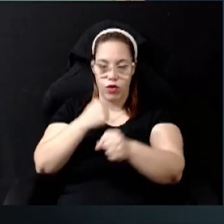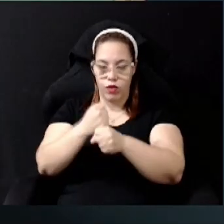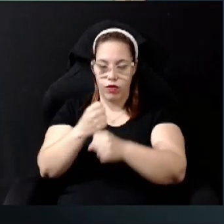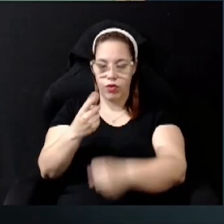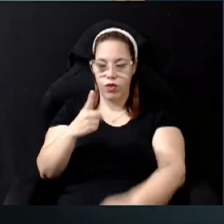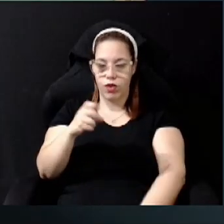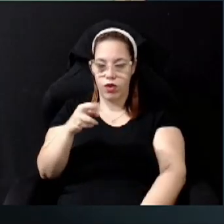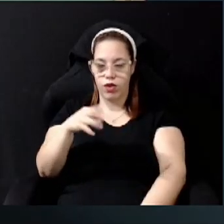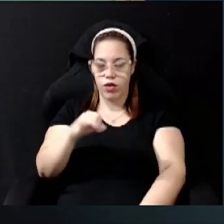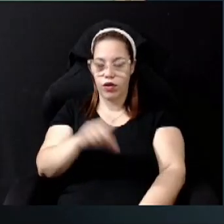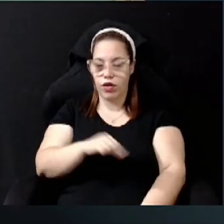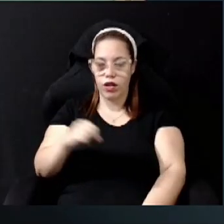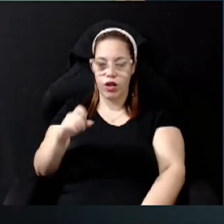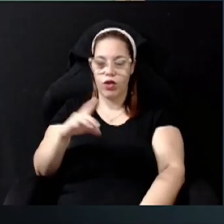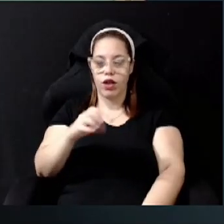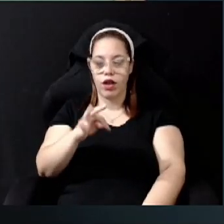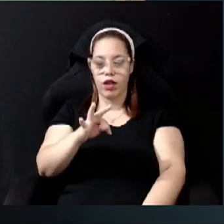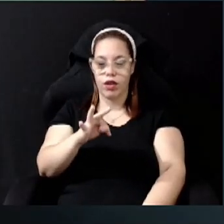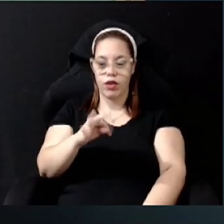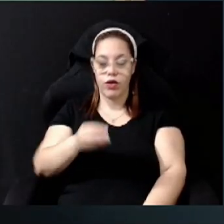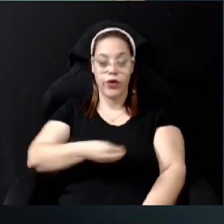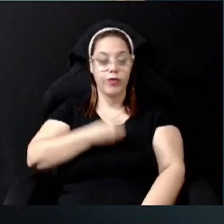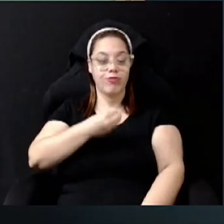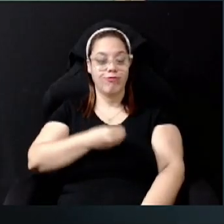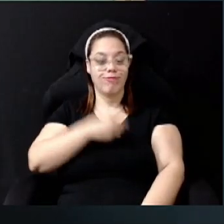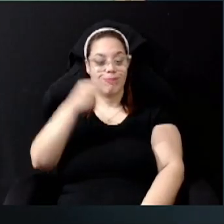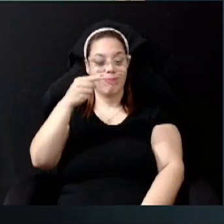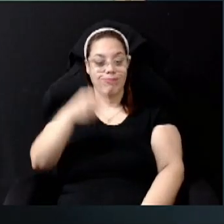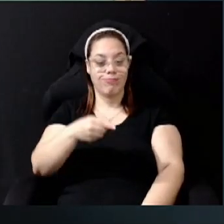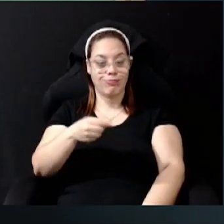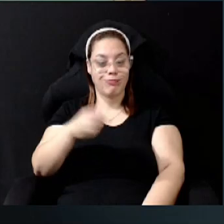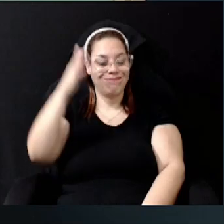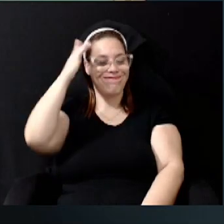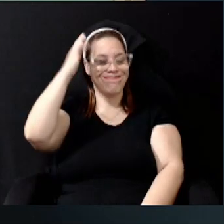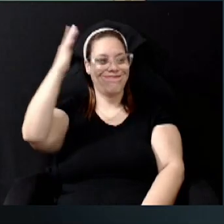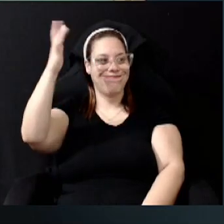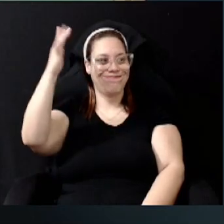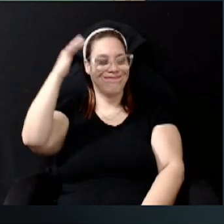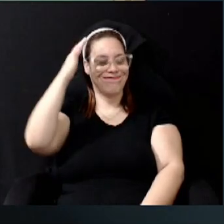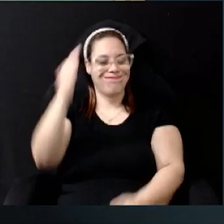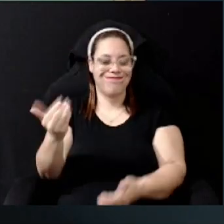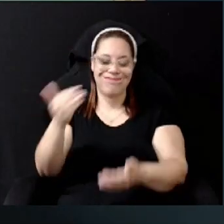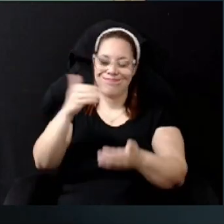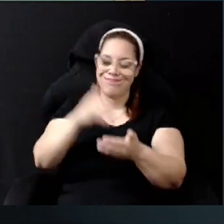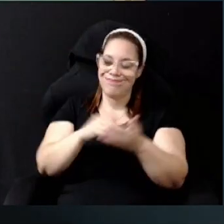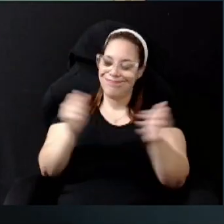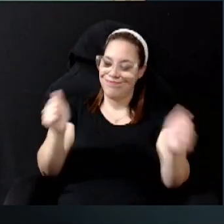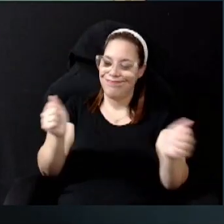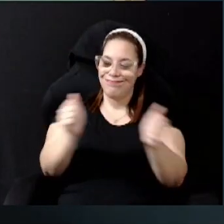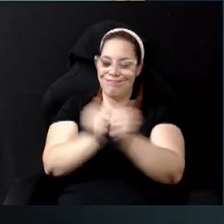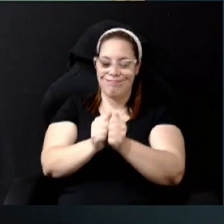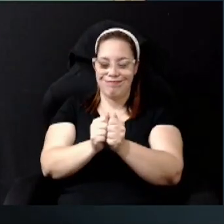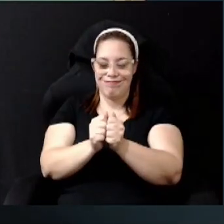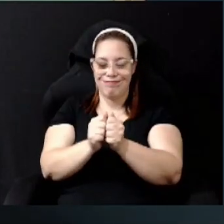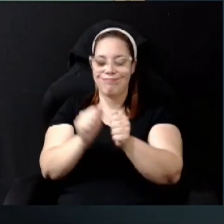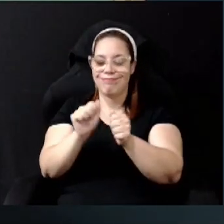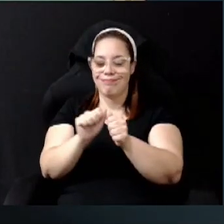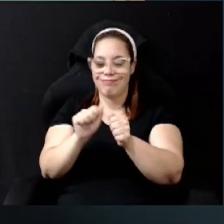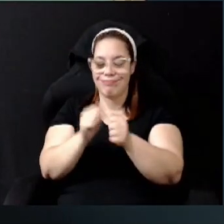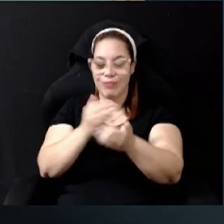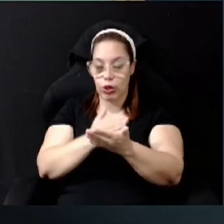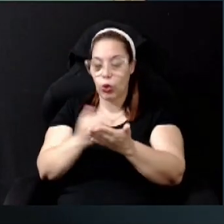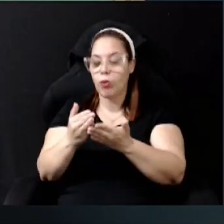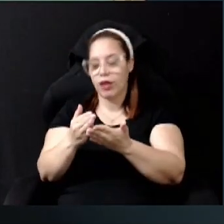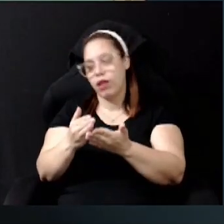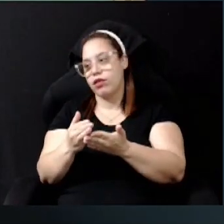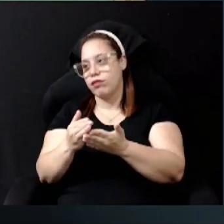CLT para viver realmente o que sonha e trazer consigo o que me fez começar, né? Que foi